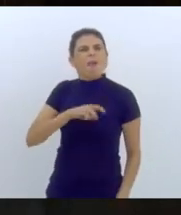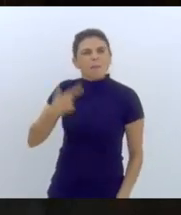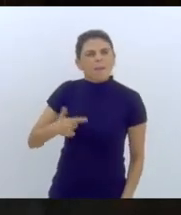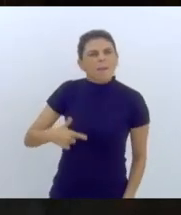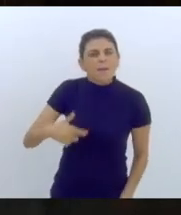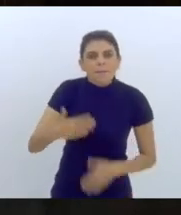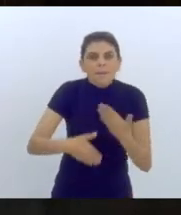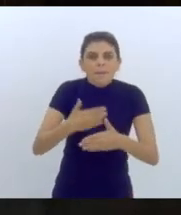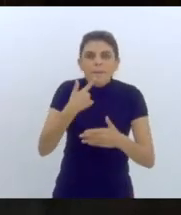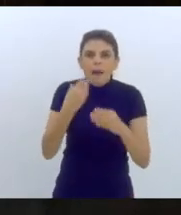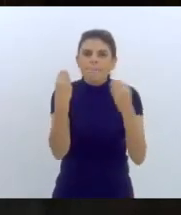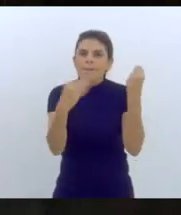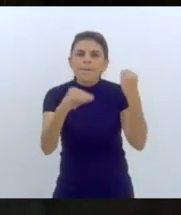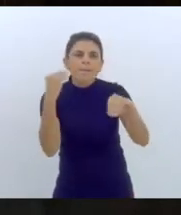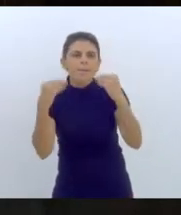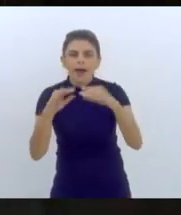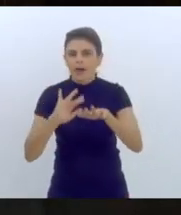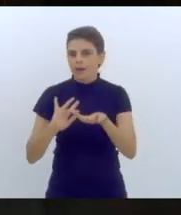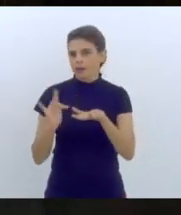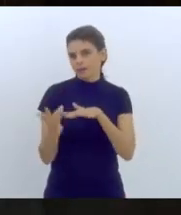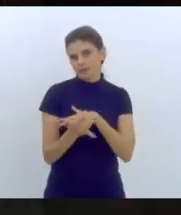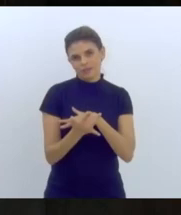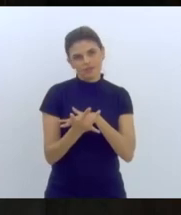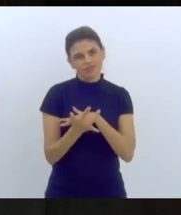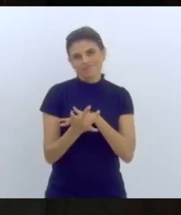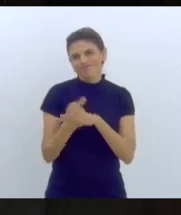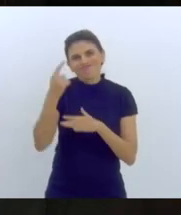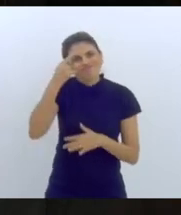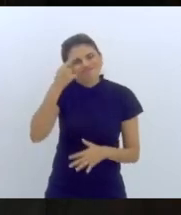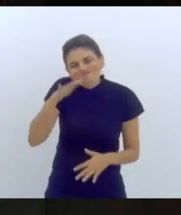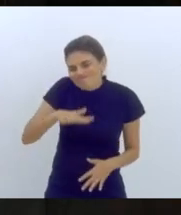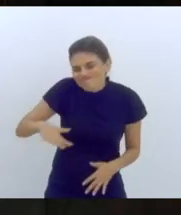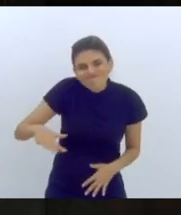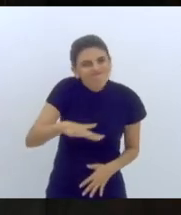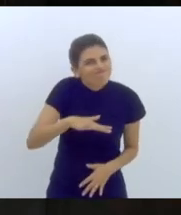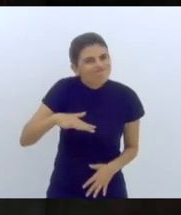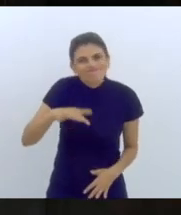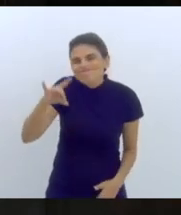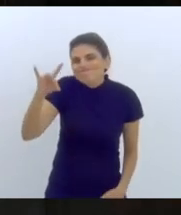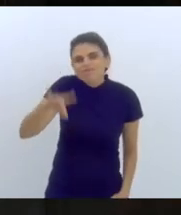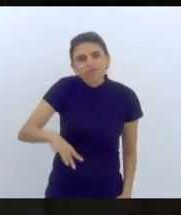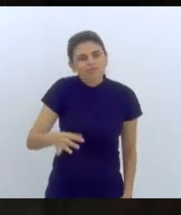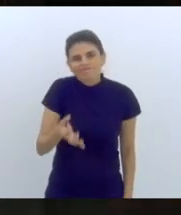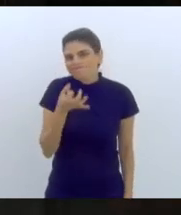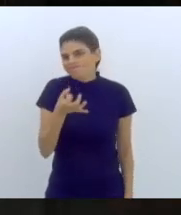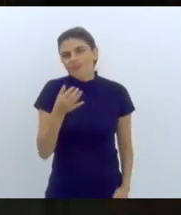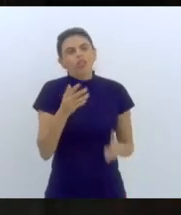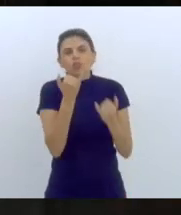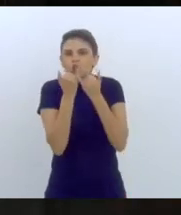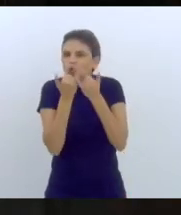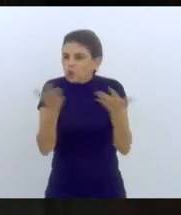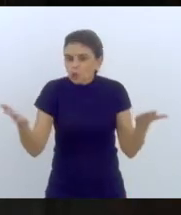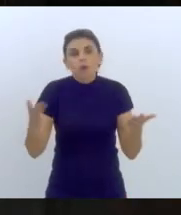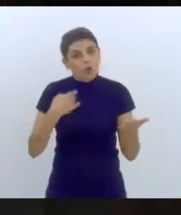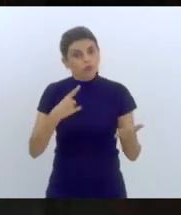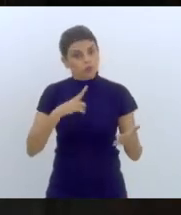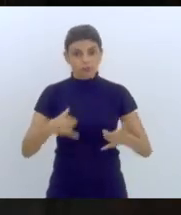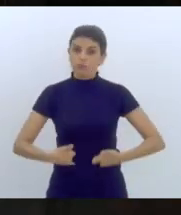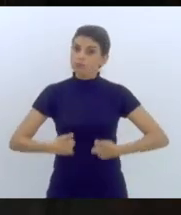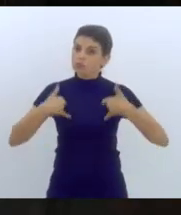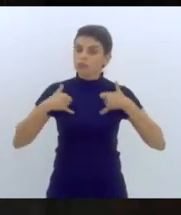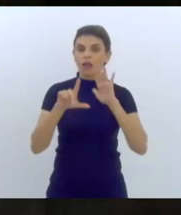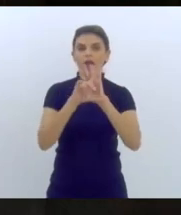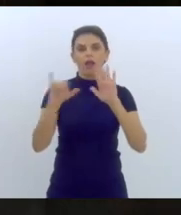vão alimentando as redes sociais. Isso é um baixo nível danado. Temos que trabalhar. Tenho orgulho de leis que eu